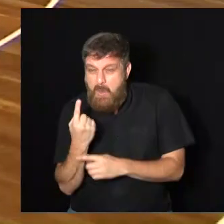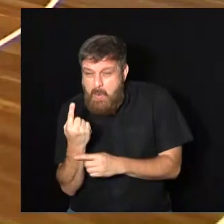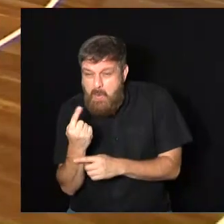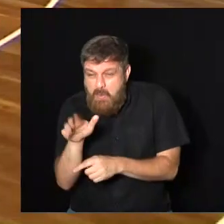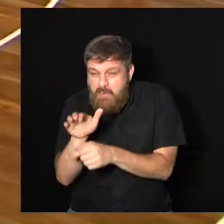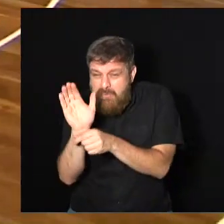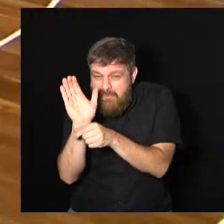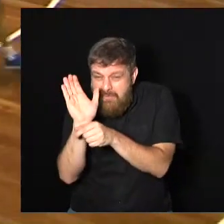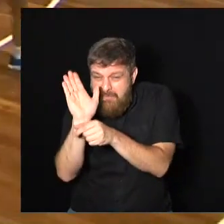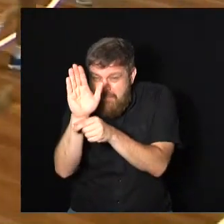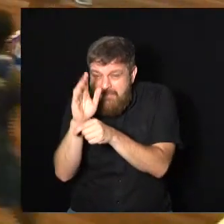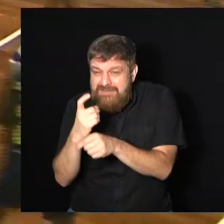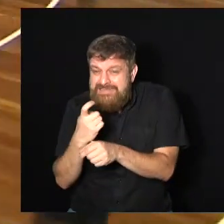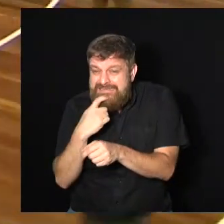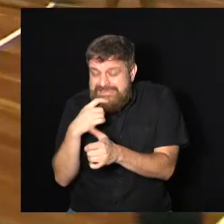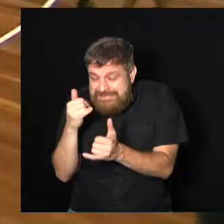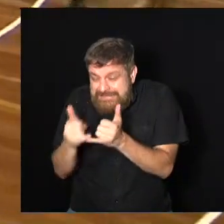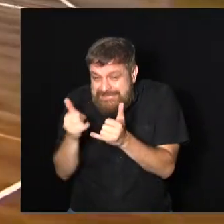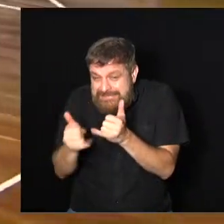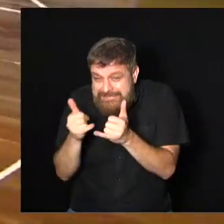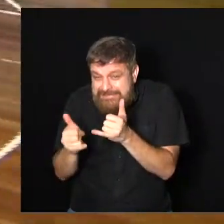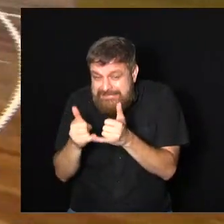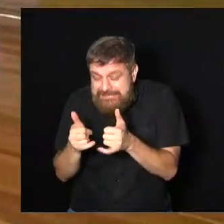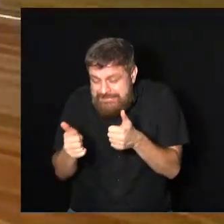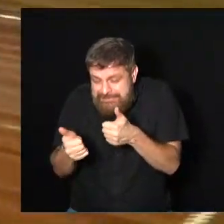1 ponto para a equipe de Campinas,